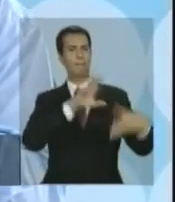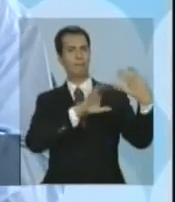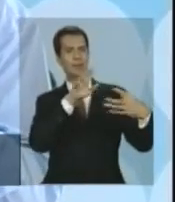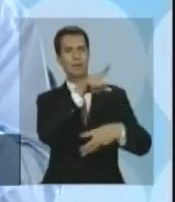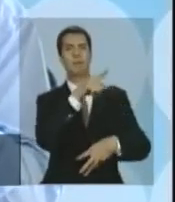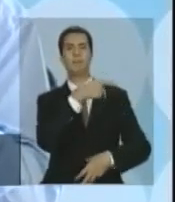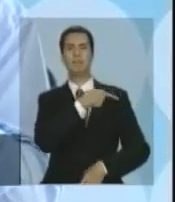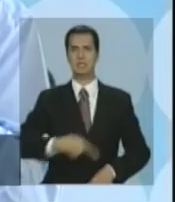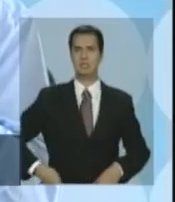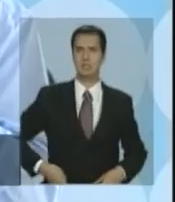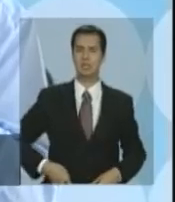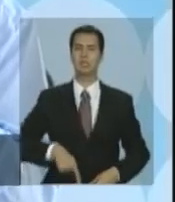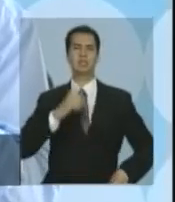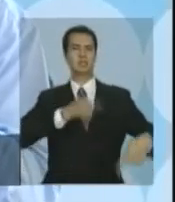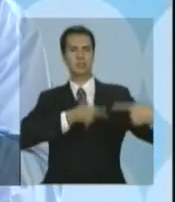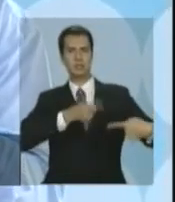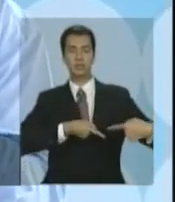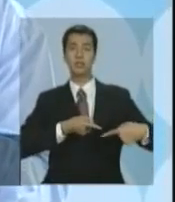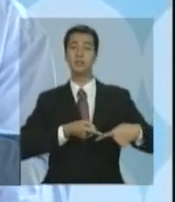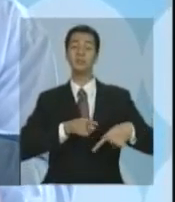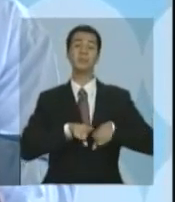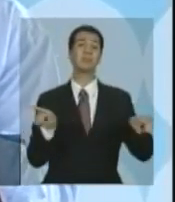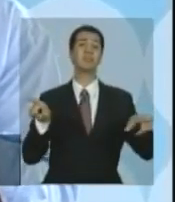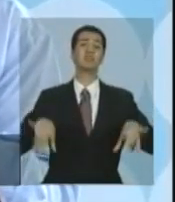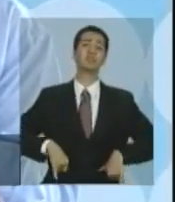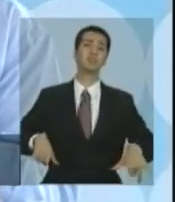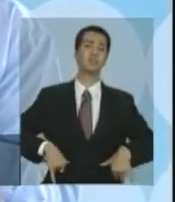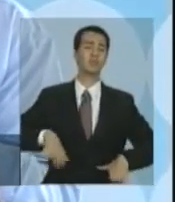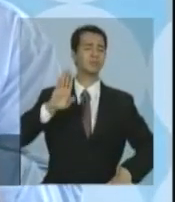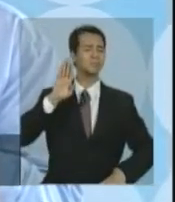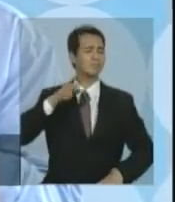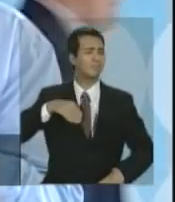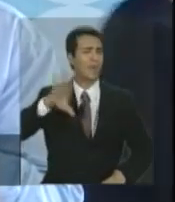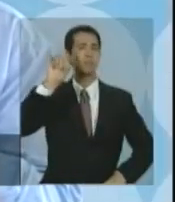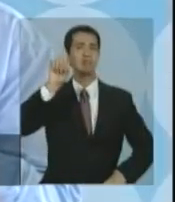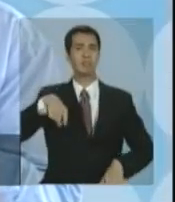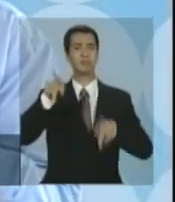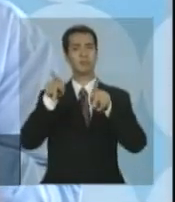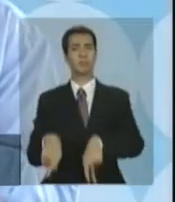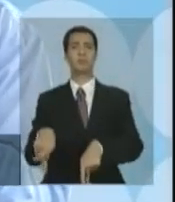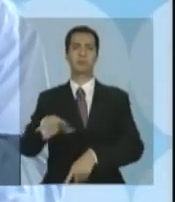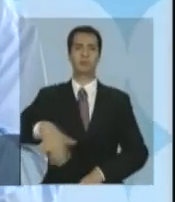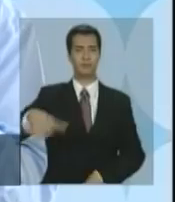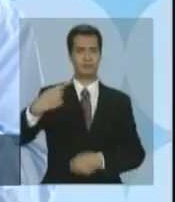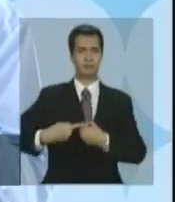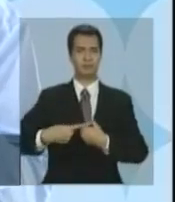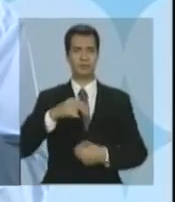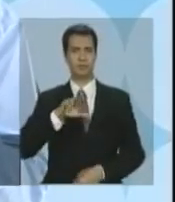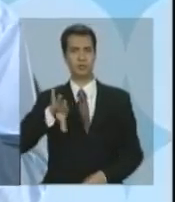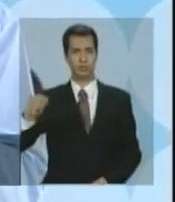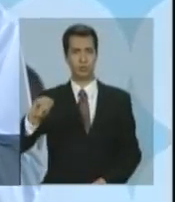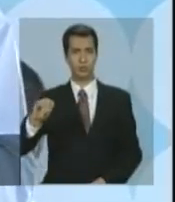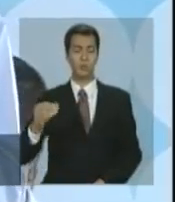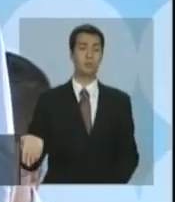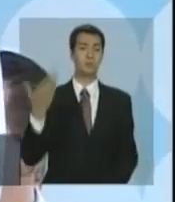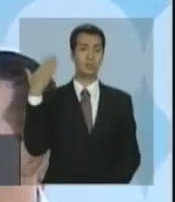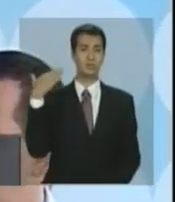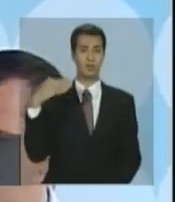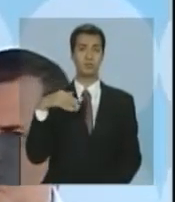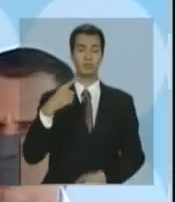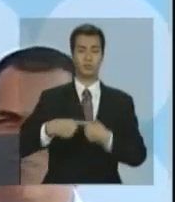da República, e quem pagava a conta era a população da cidade do Rio de Janeiro. A saúde da cidade do Rio de